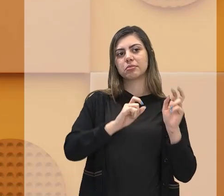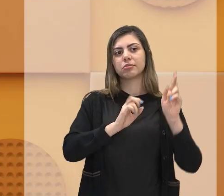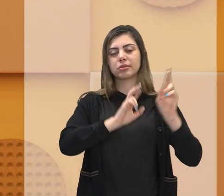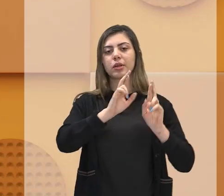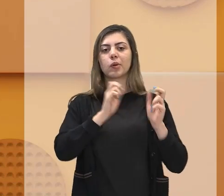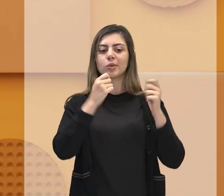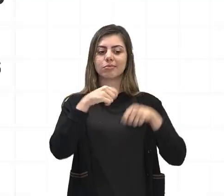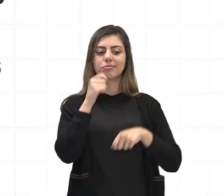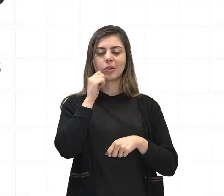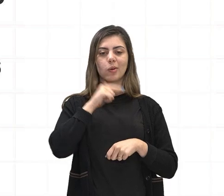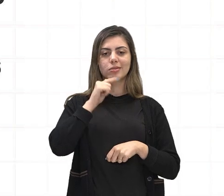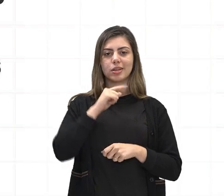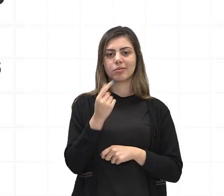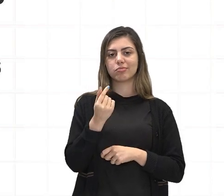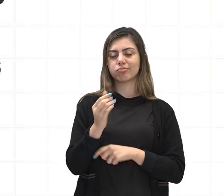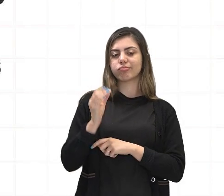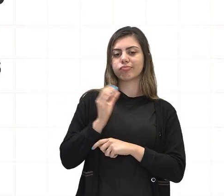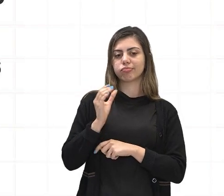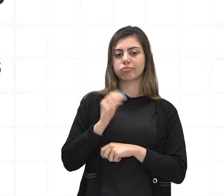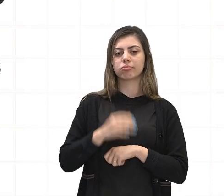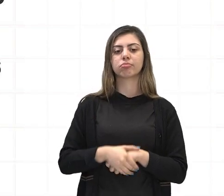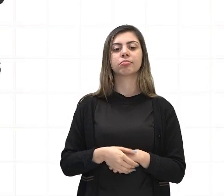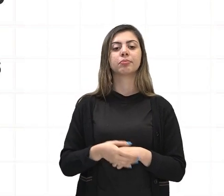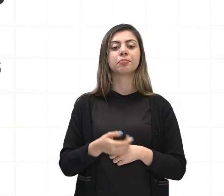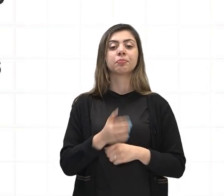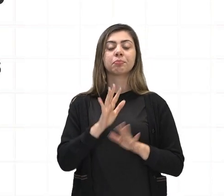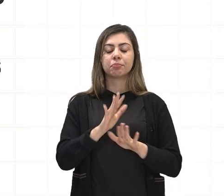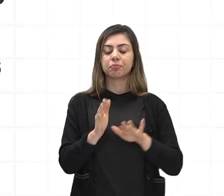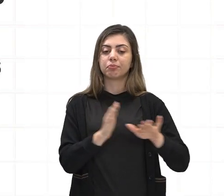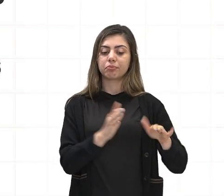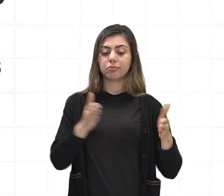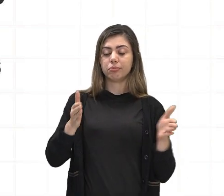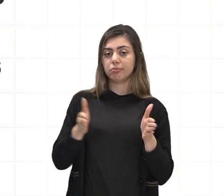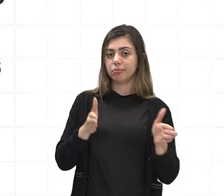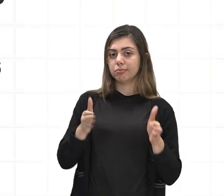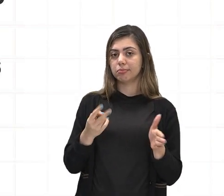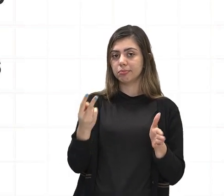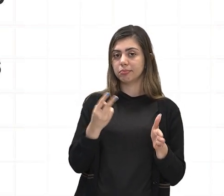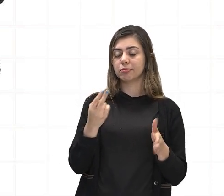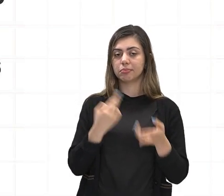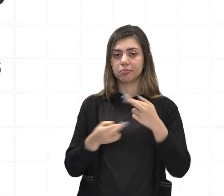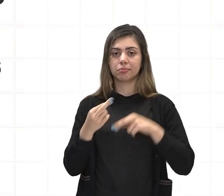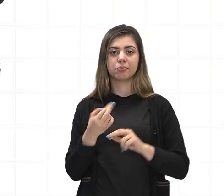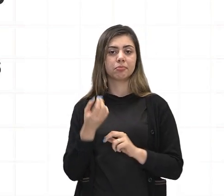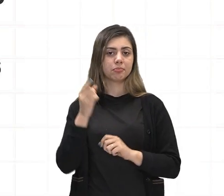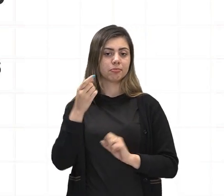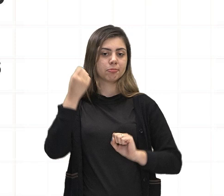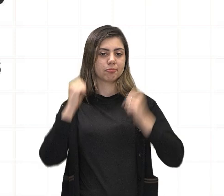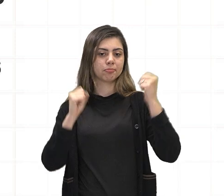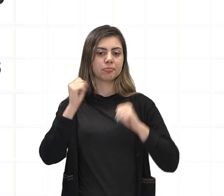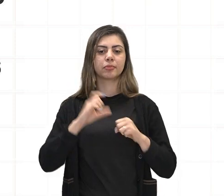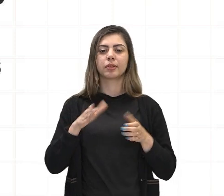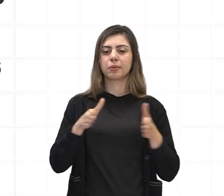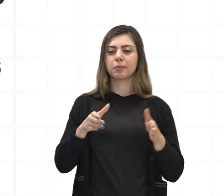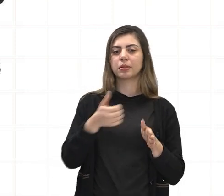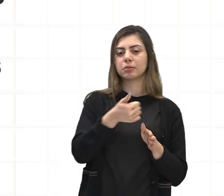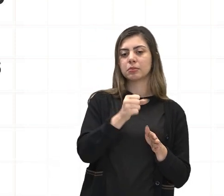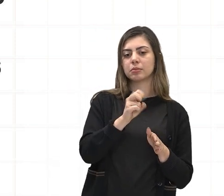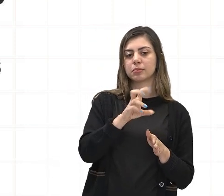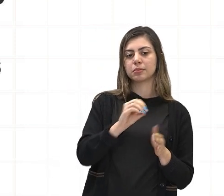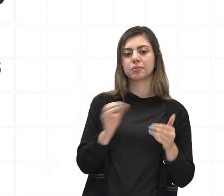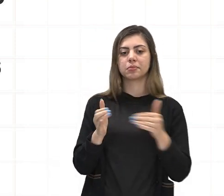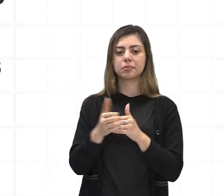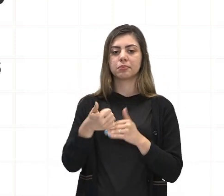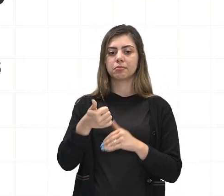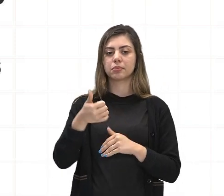mundo. Na segunda fase da Revolução Industrial, que acontece entre 1850 e meados de 1945,